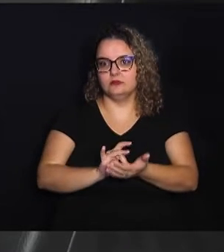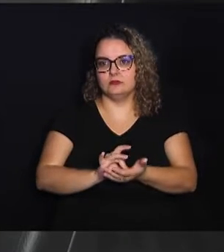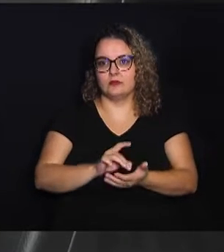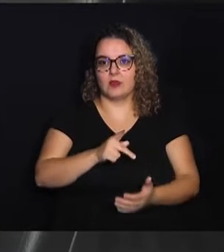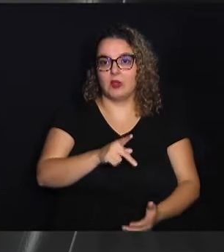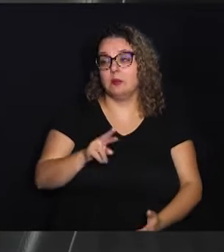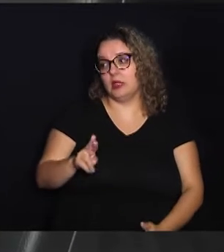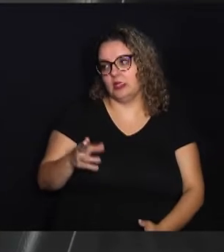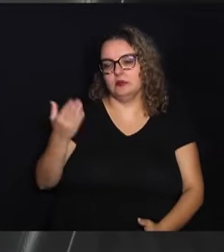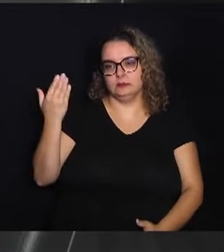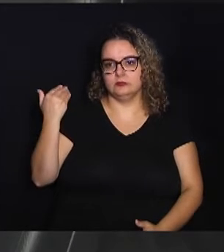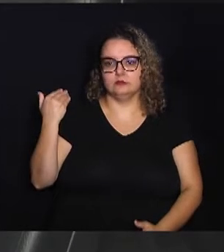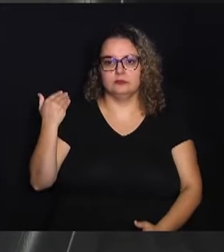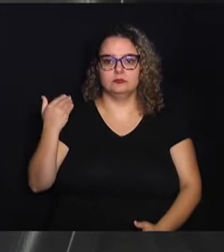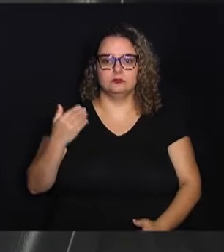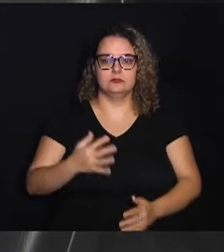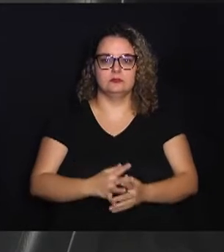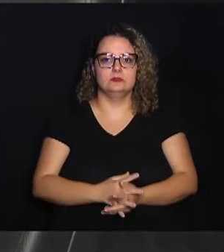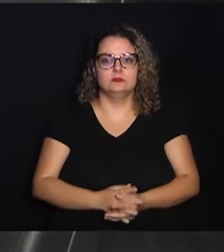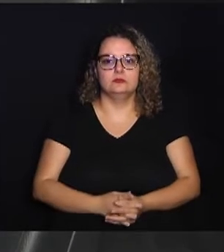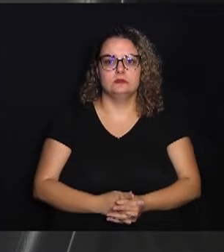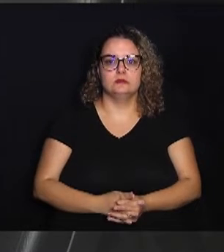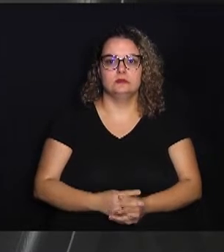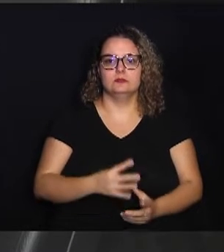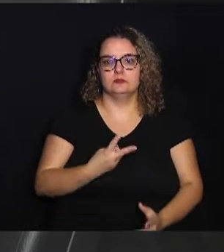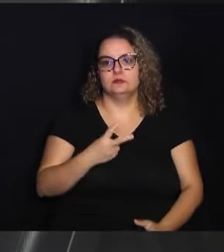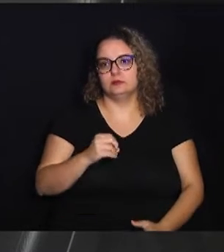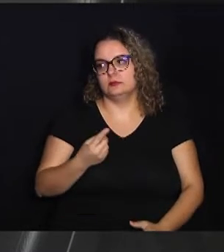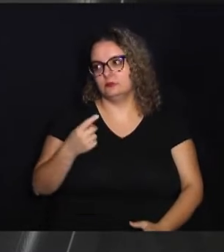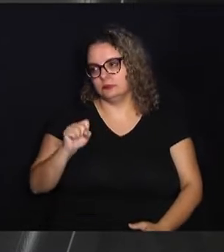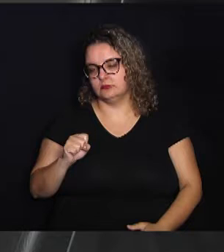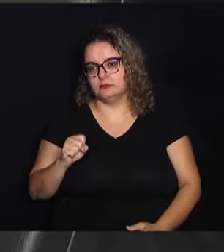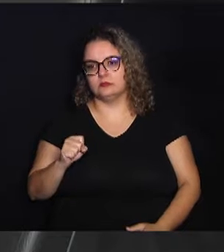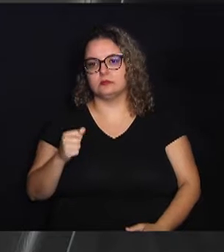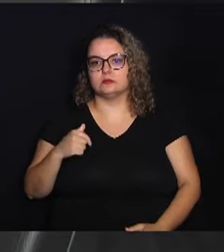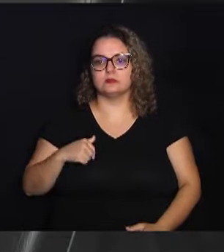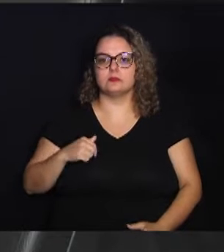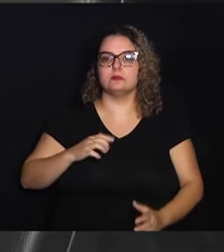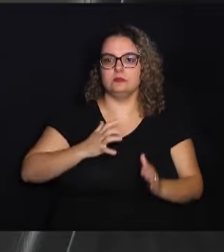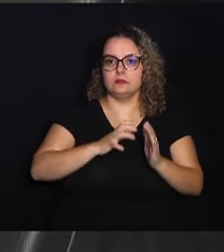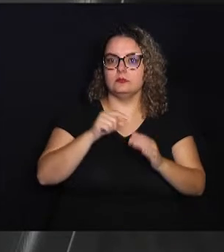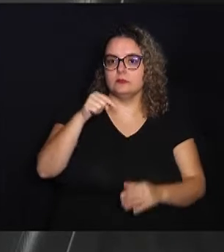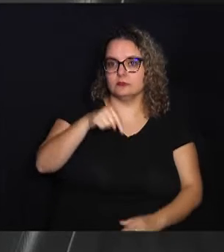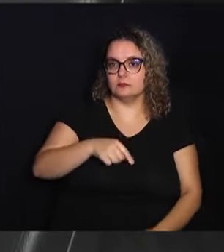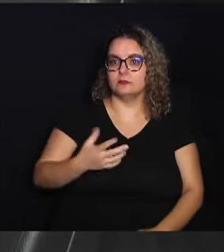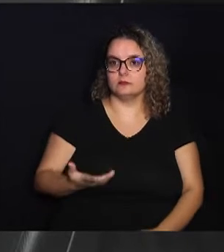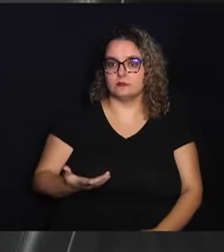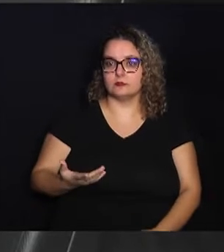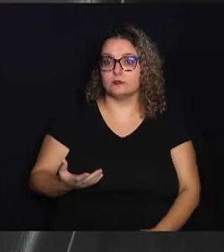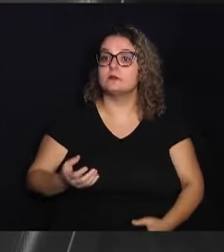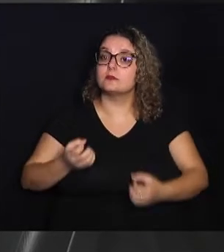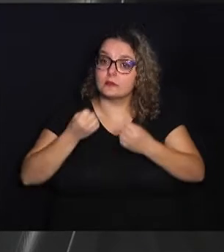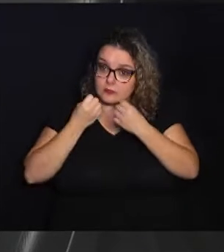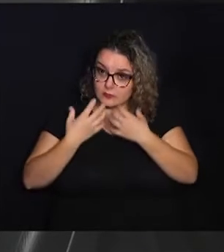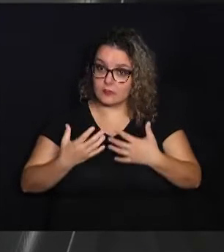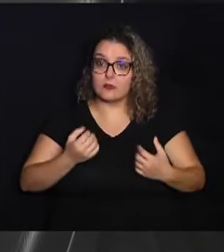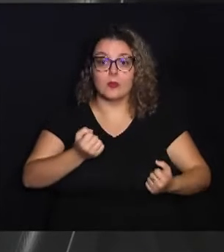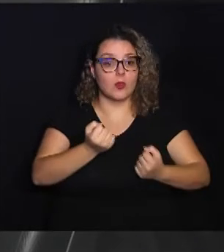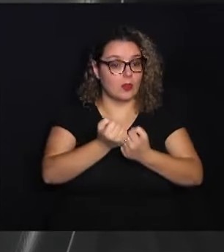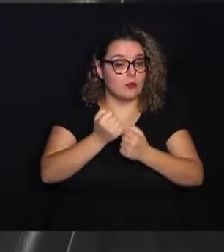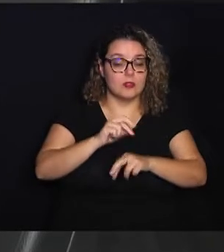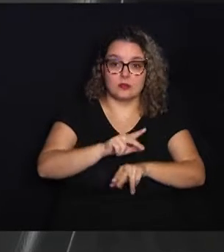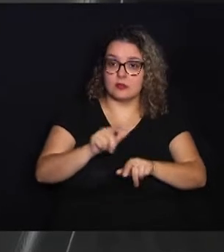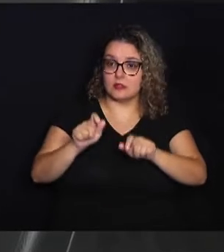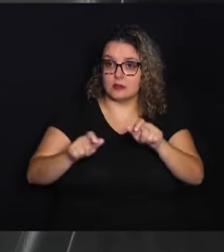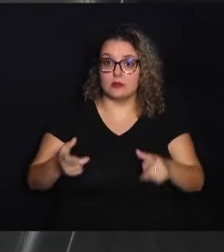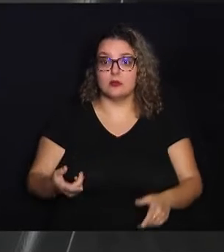né, Sim. naquela oportunidade em 2018. E eu saindo pelo partido, fui muito bem, com o apoio de muitas pessoas,